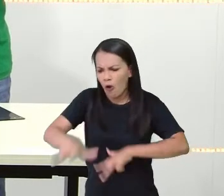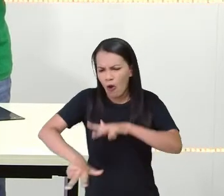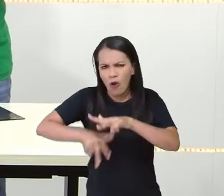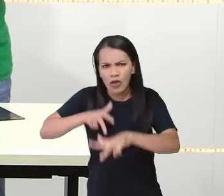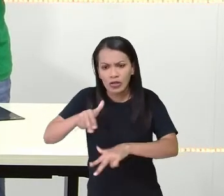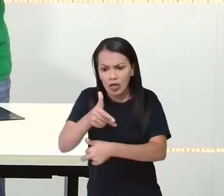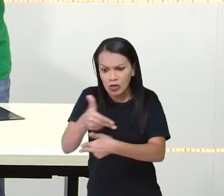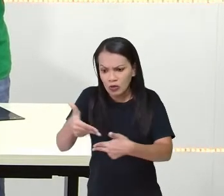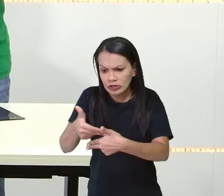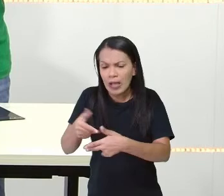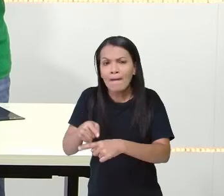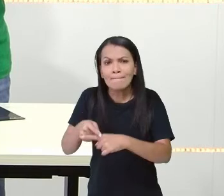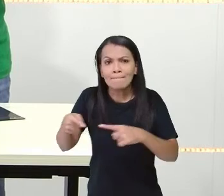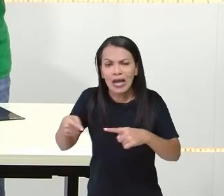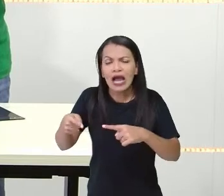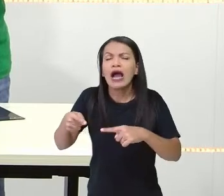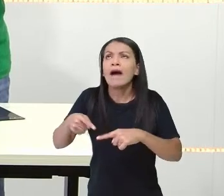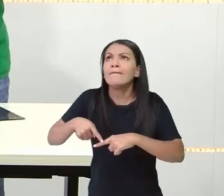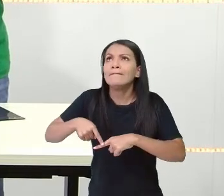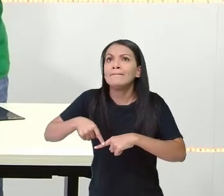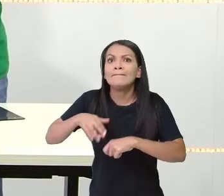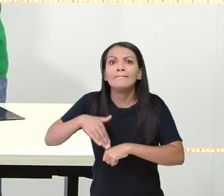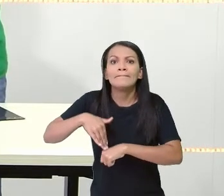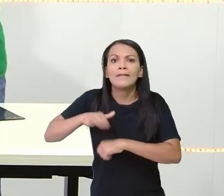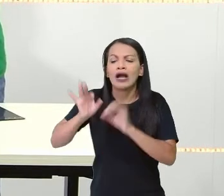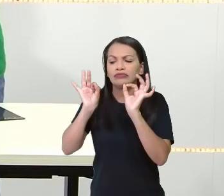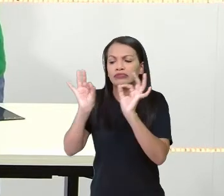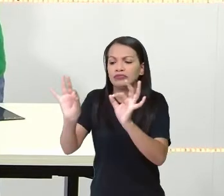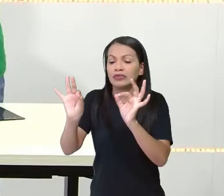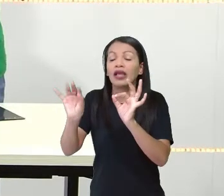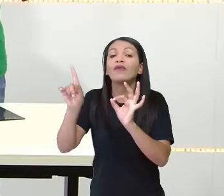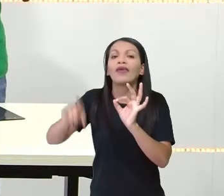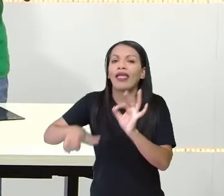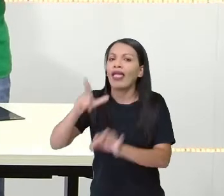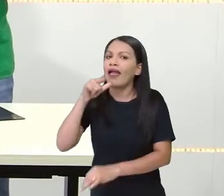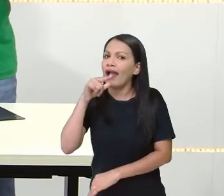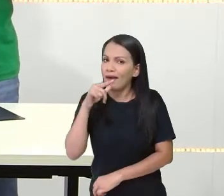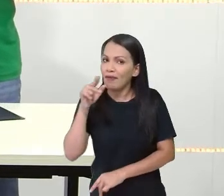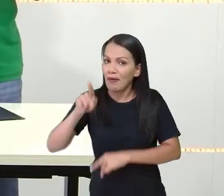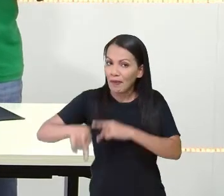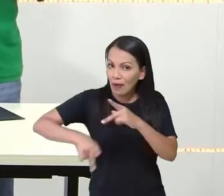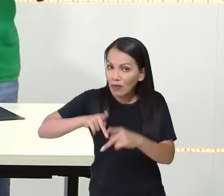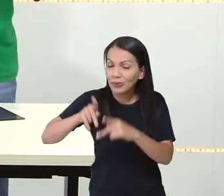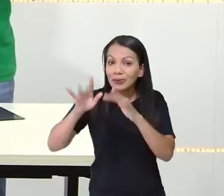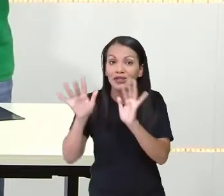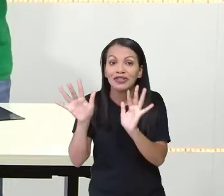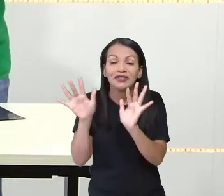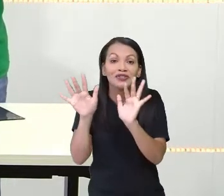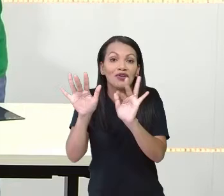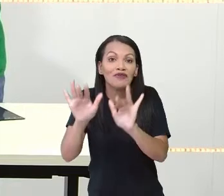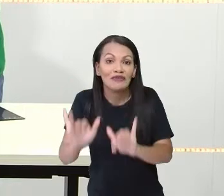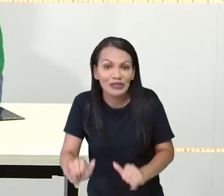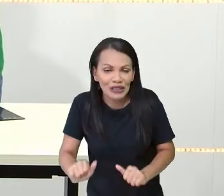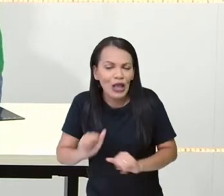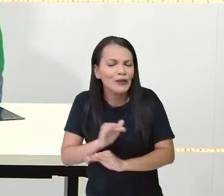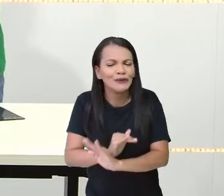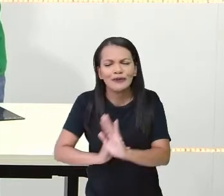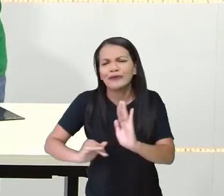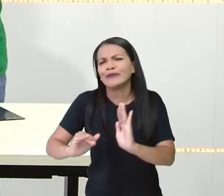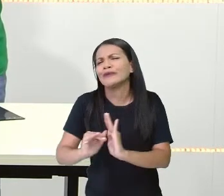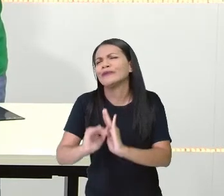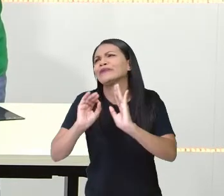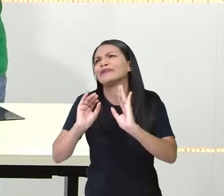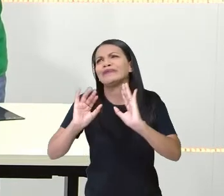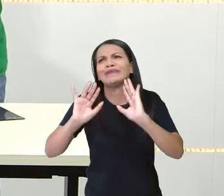mais precioso, que era a água, para o seu povo. E no final, tudo deu certo,